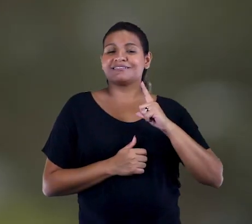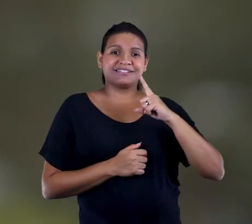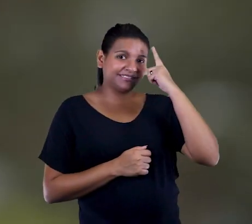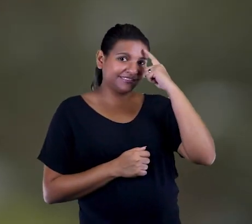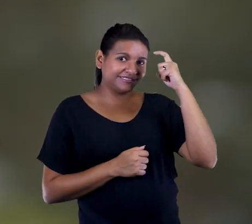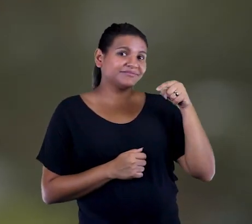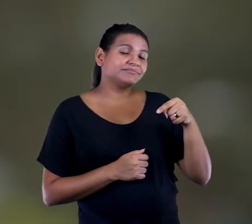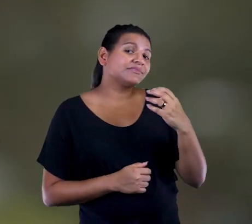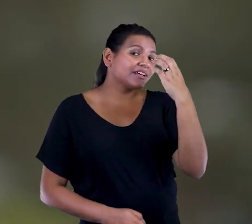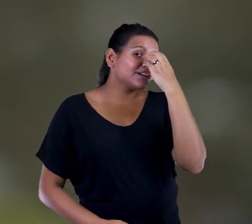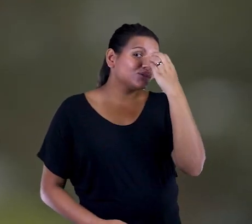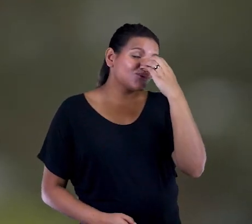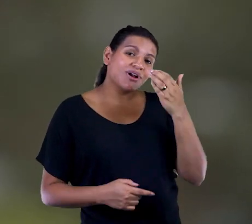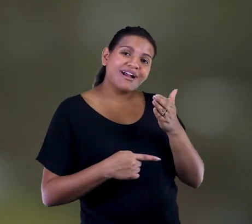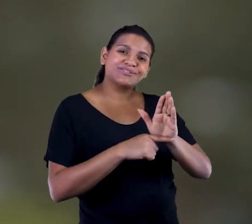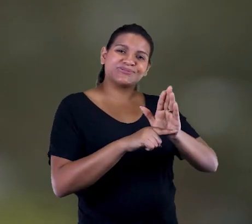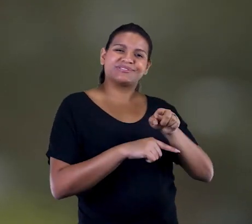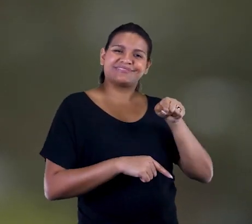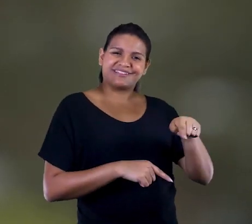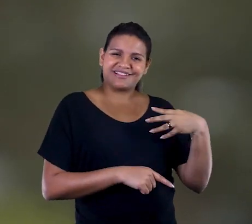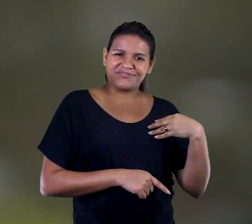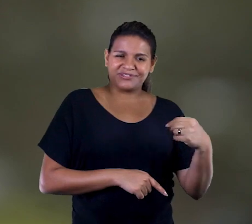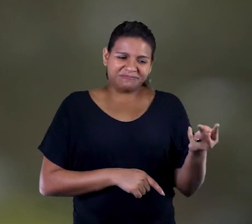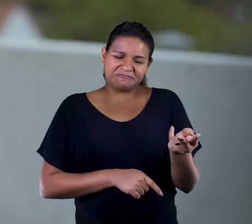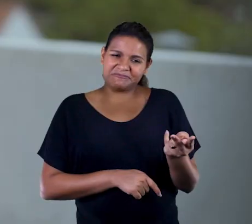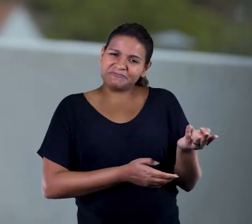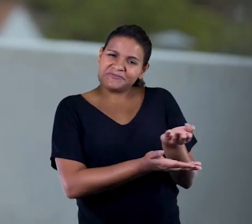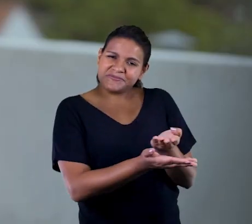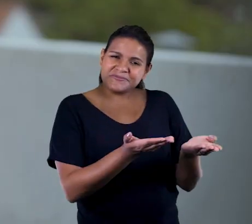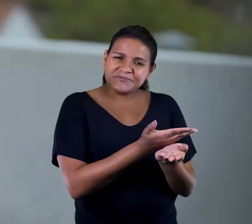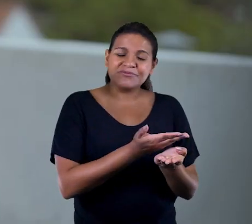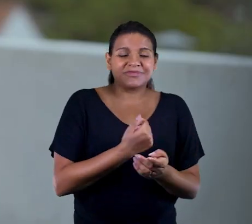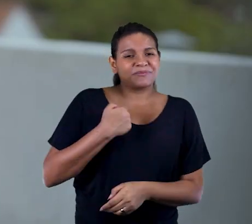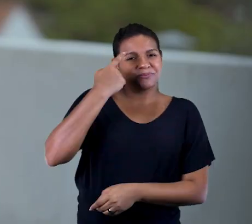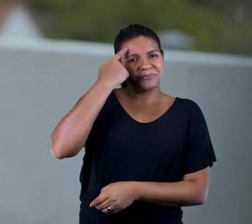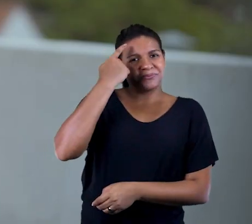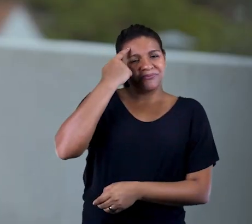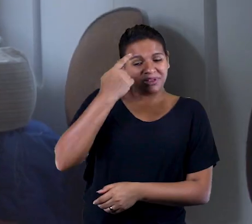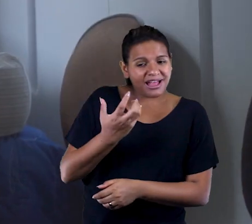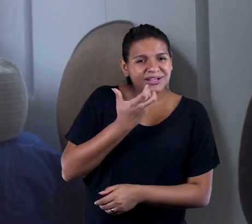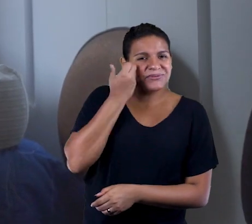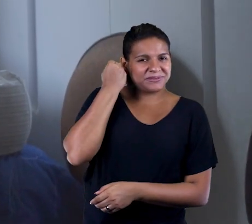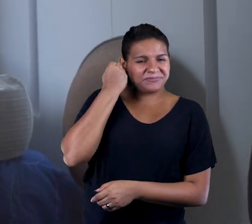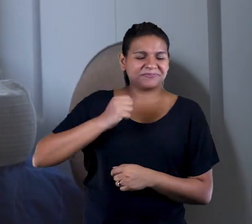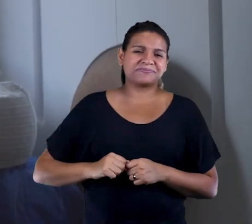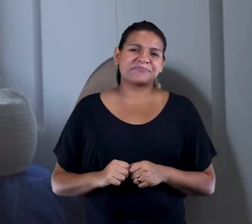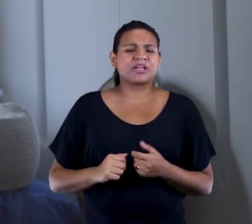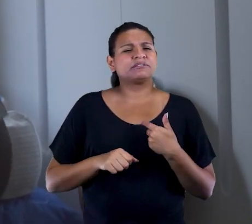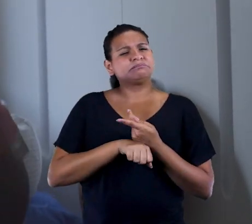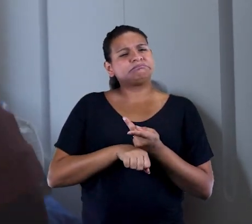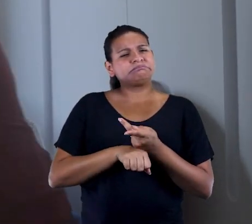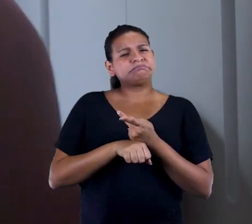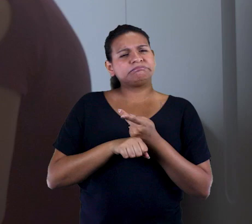a busca por adotar um animal. Busquei vários lugares e foi quando eu me deparei